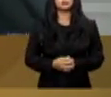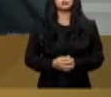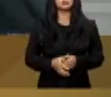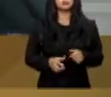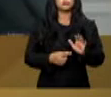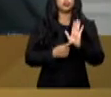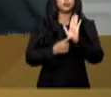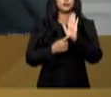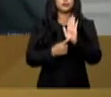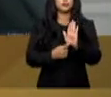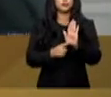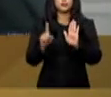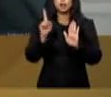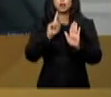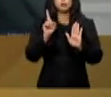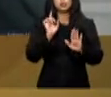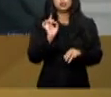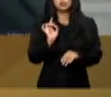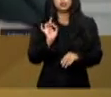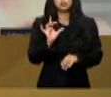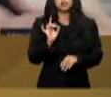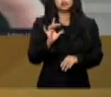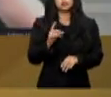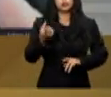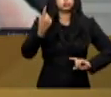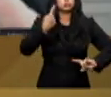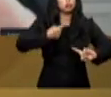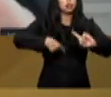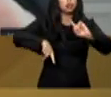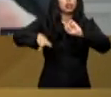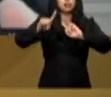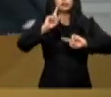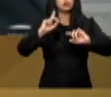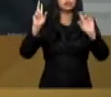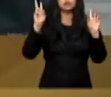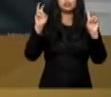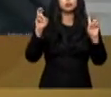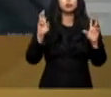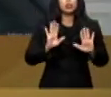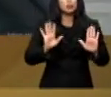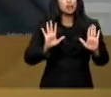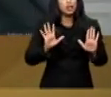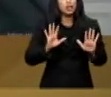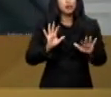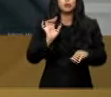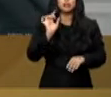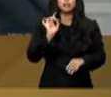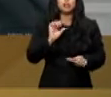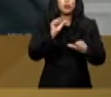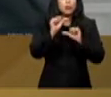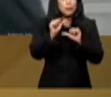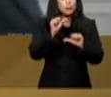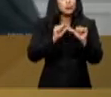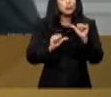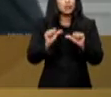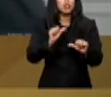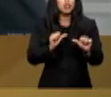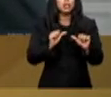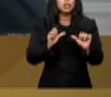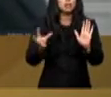aponta não para uma grande revolução no tema, houve uma reforma no tema, mas não